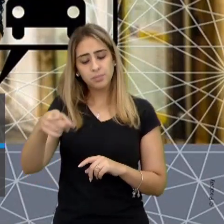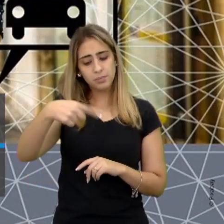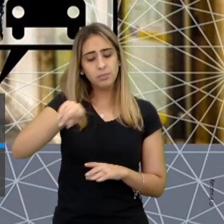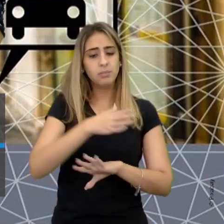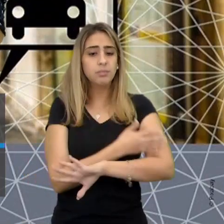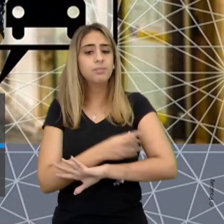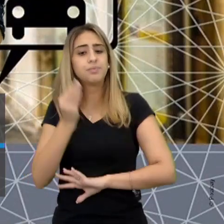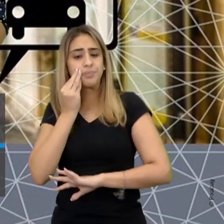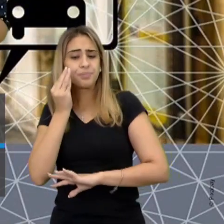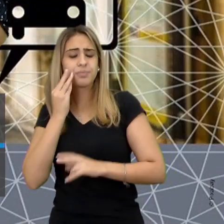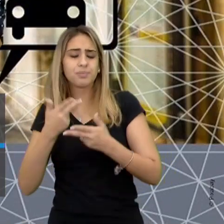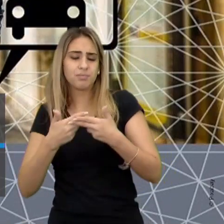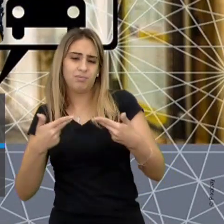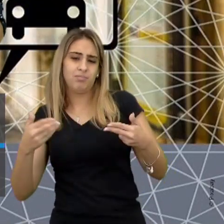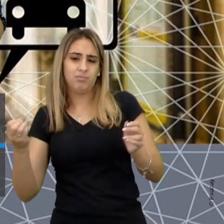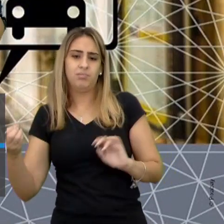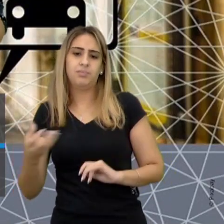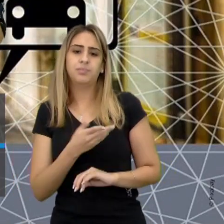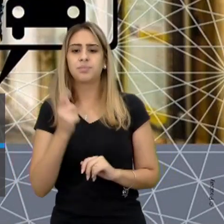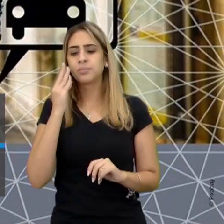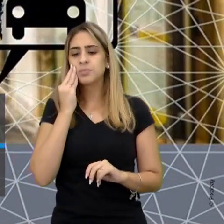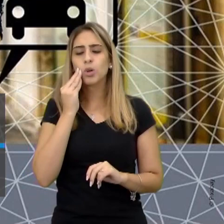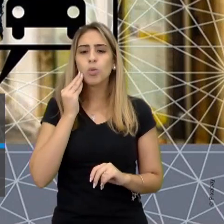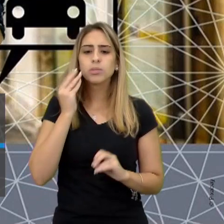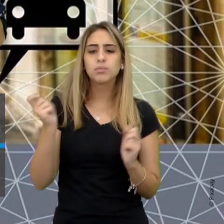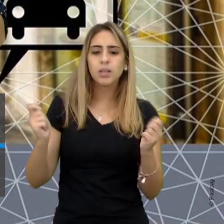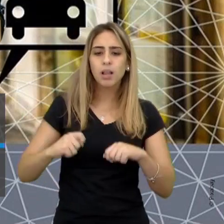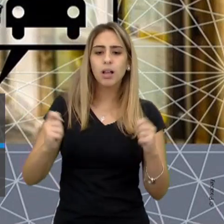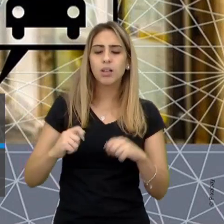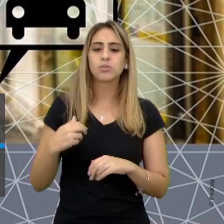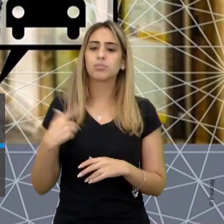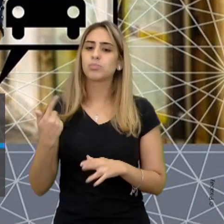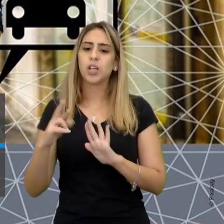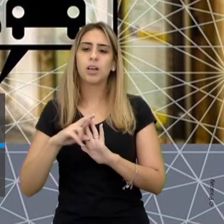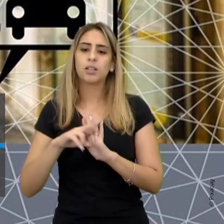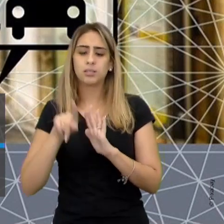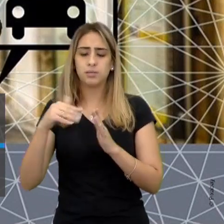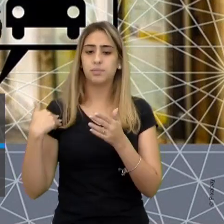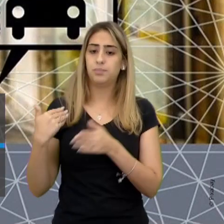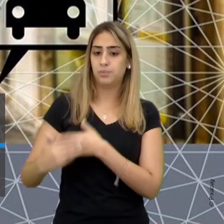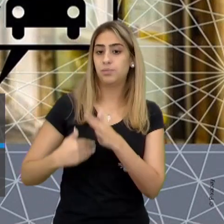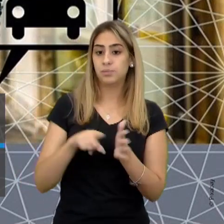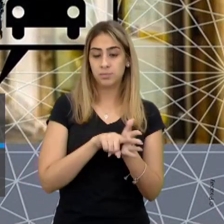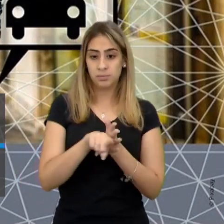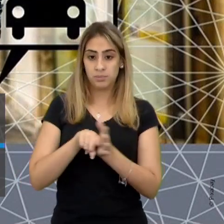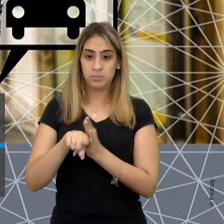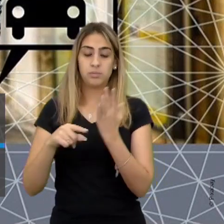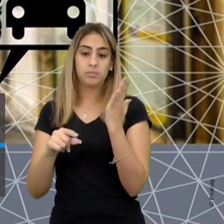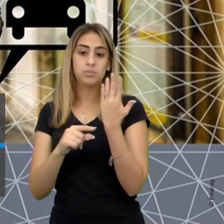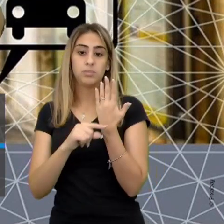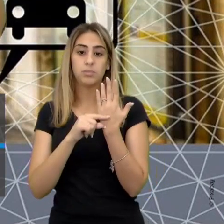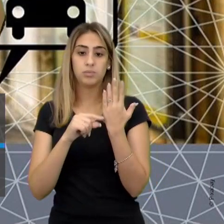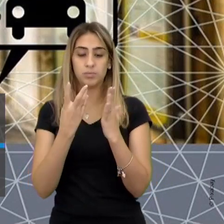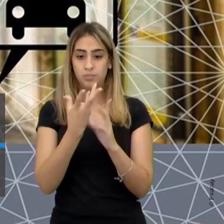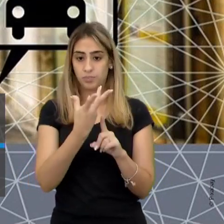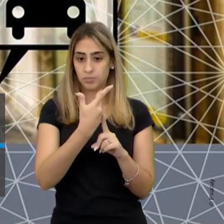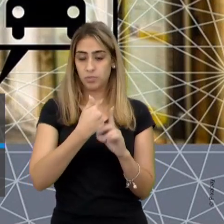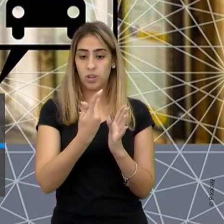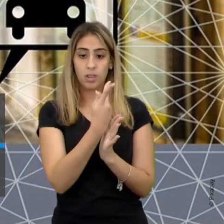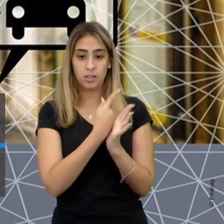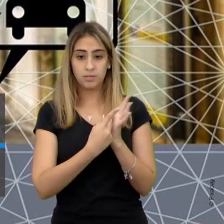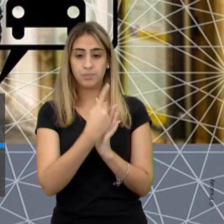a experimentar exatamente isso, as possibilidades, não tem regra. Nesse processo de análise de obra, é legal que a gente comece a entrar